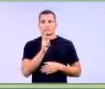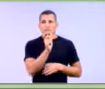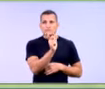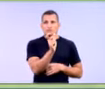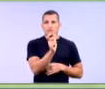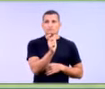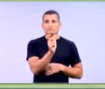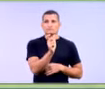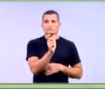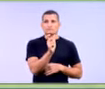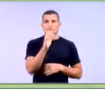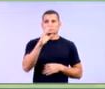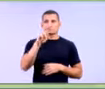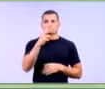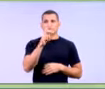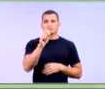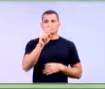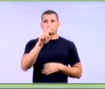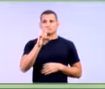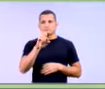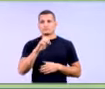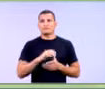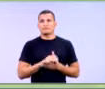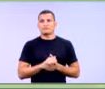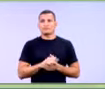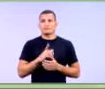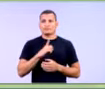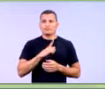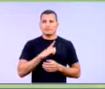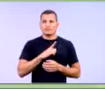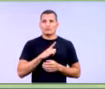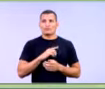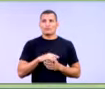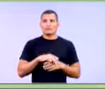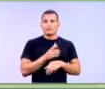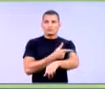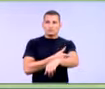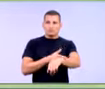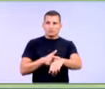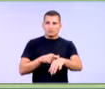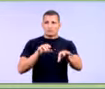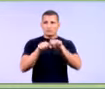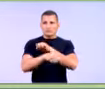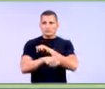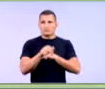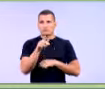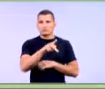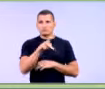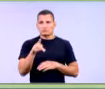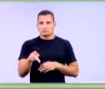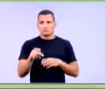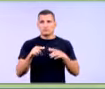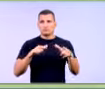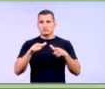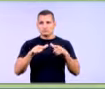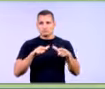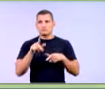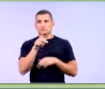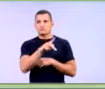né? Aí tem mídias na educação, a formação docente, o